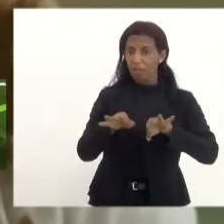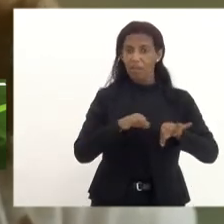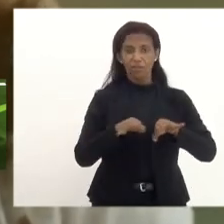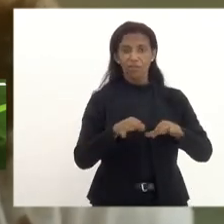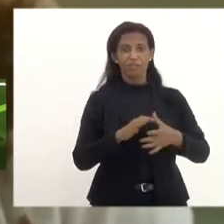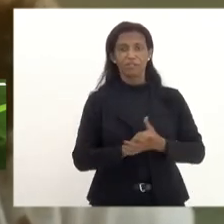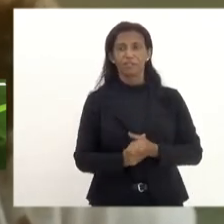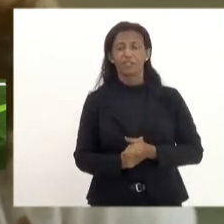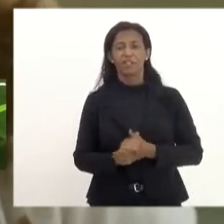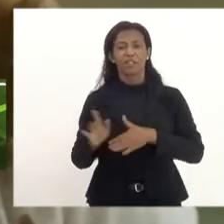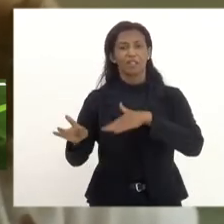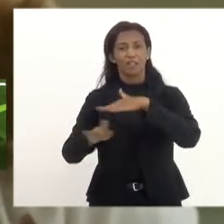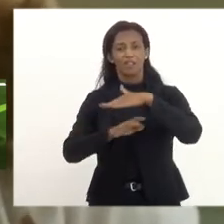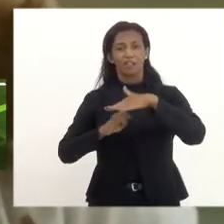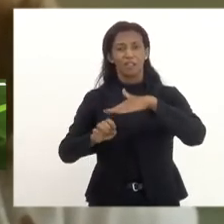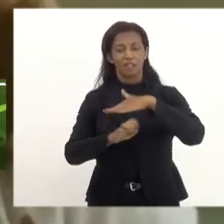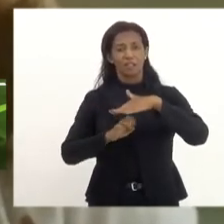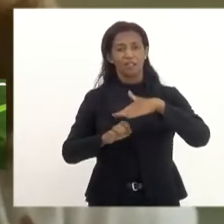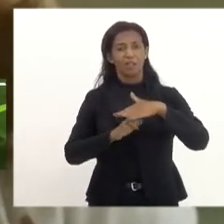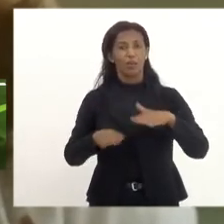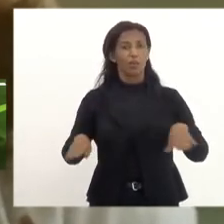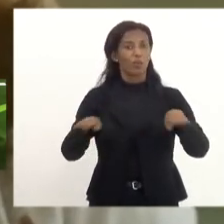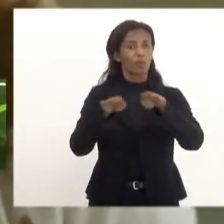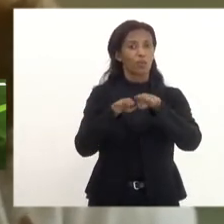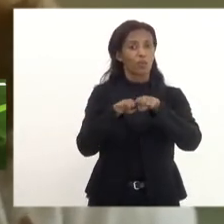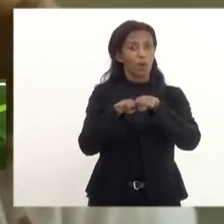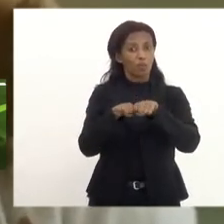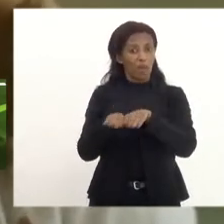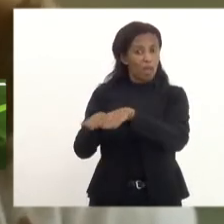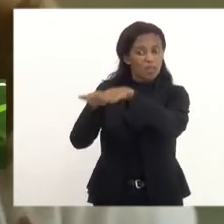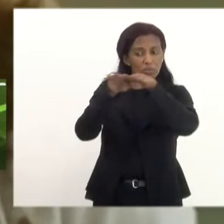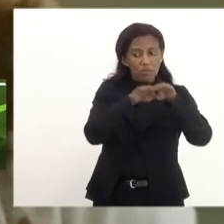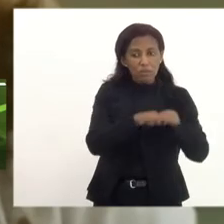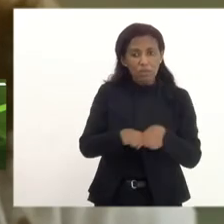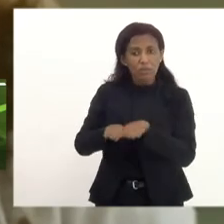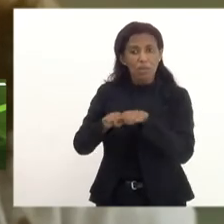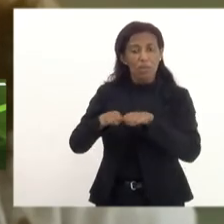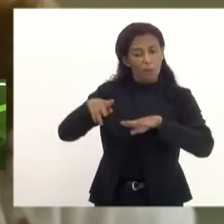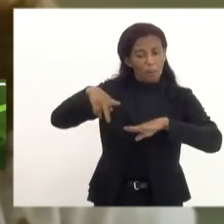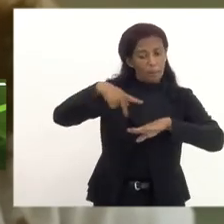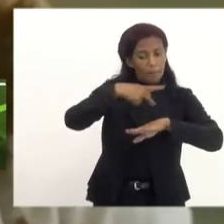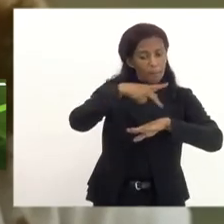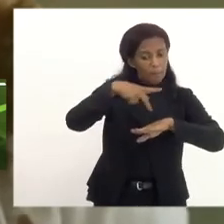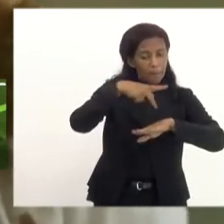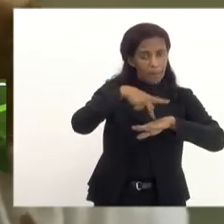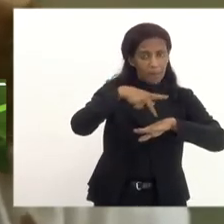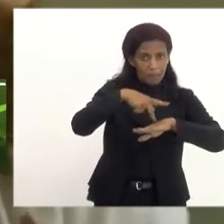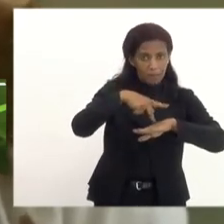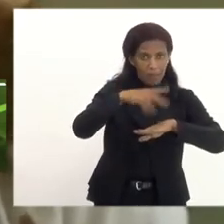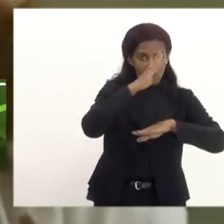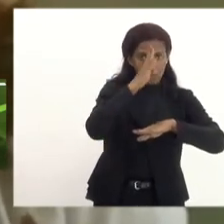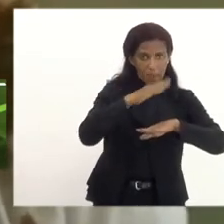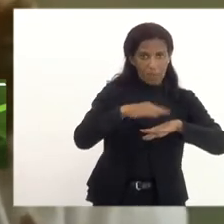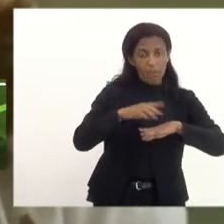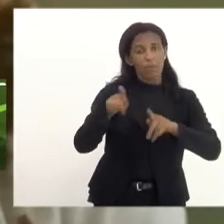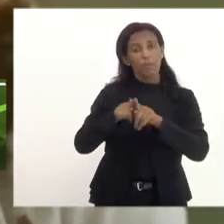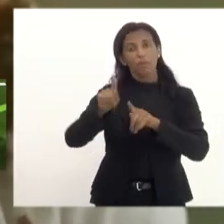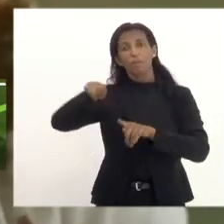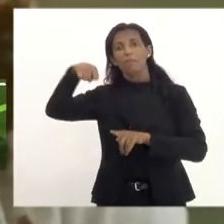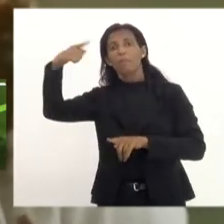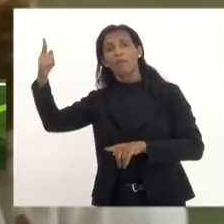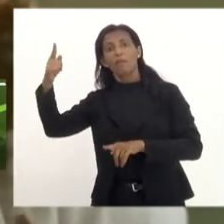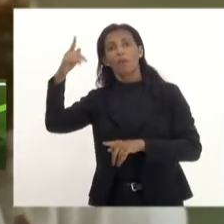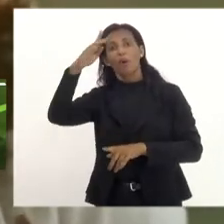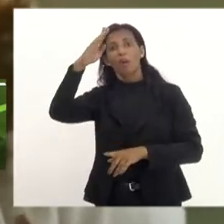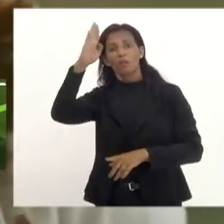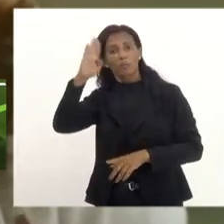lists das empresas com igualdade de condições para as brasileiras e estrangeiras, né? Numa cláusula que no